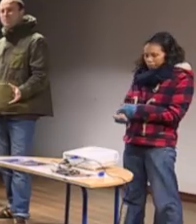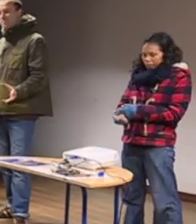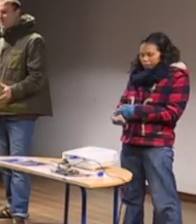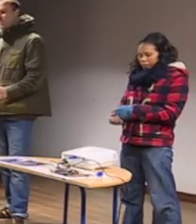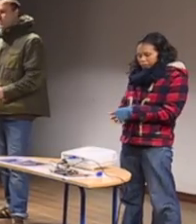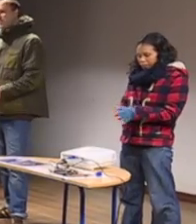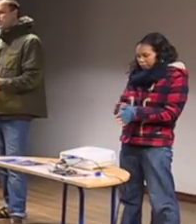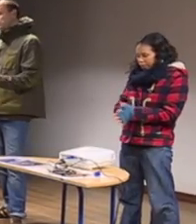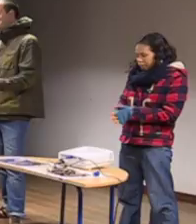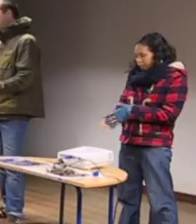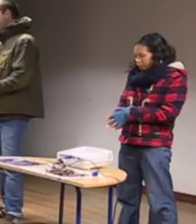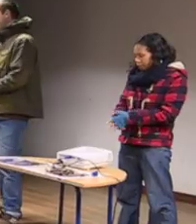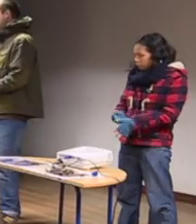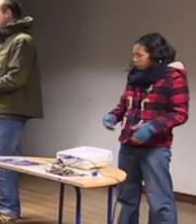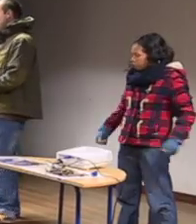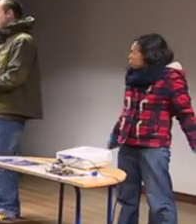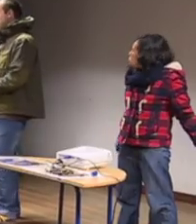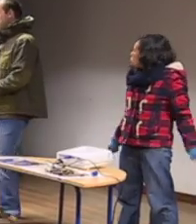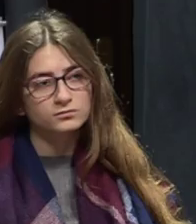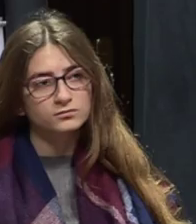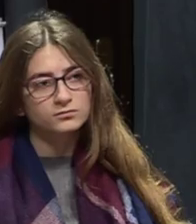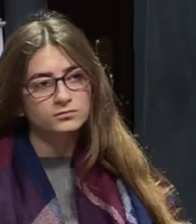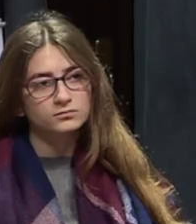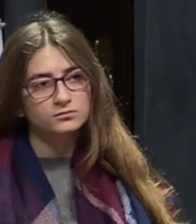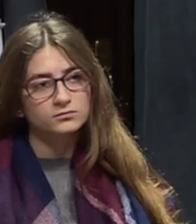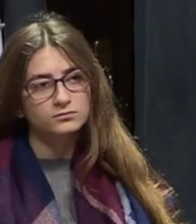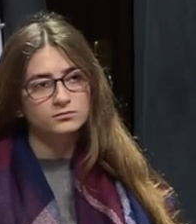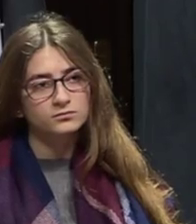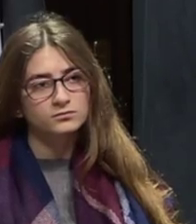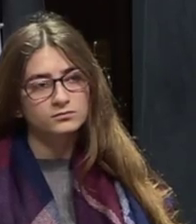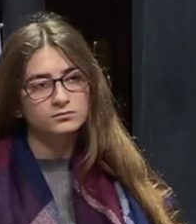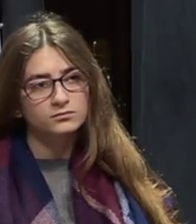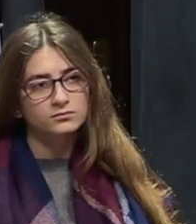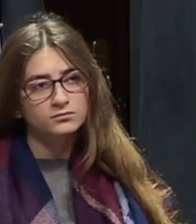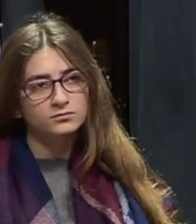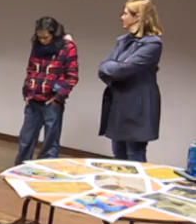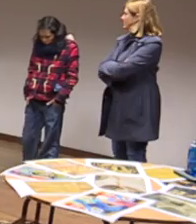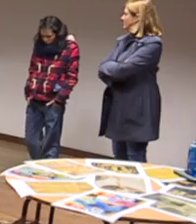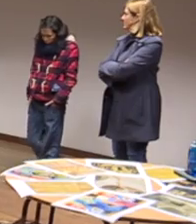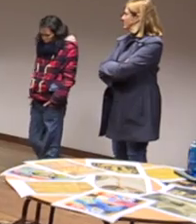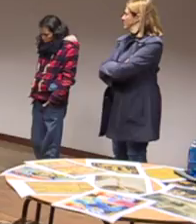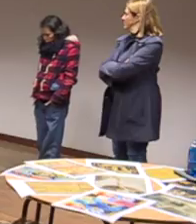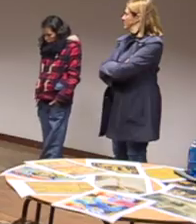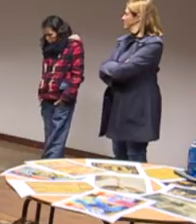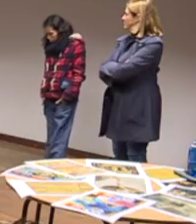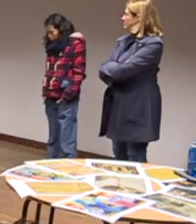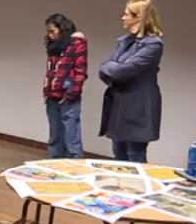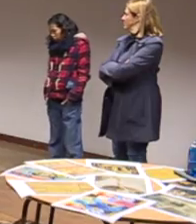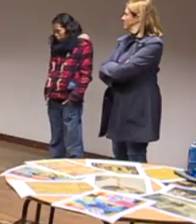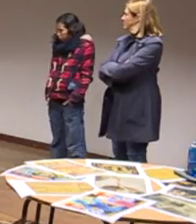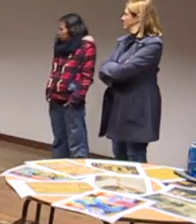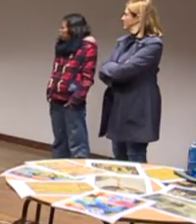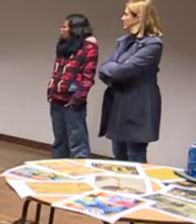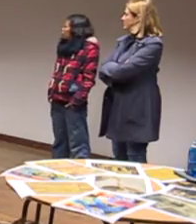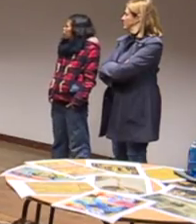acredito num Deus criador, mas acredito também que o ser humano se aproxima mais de Deus à medida que também conhece melhor